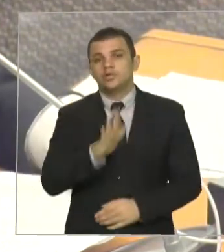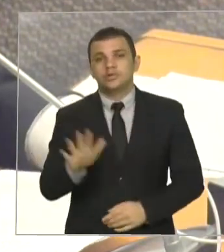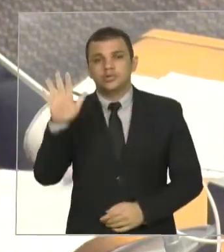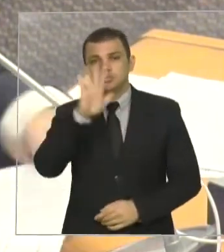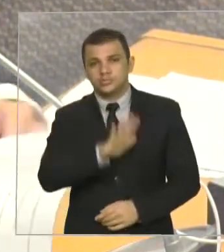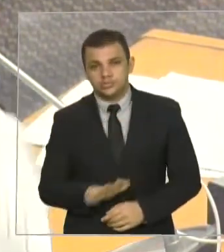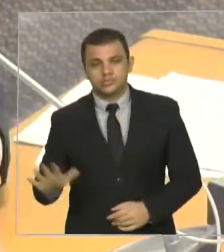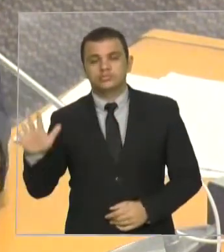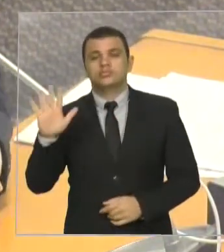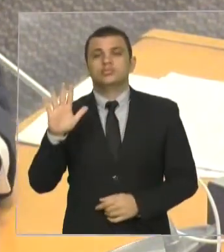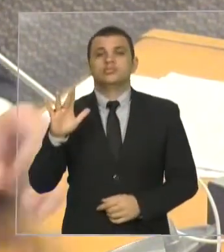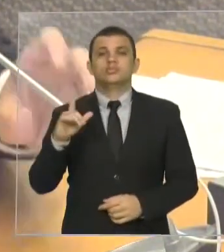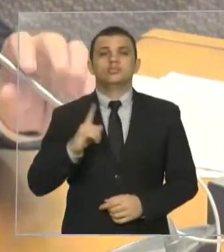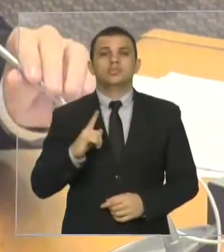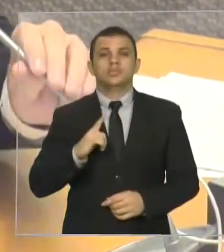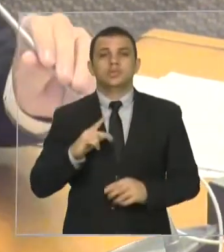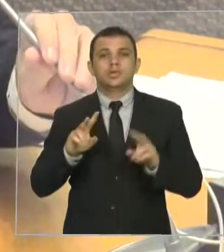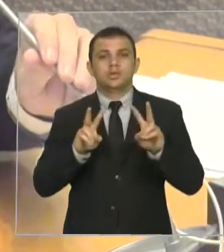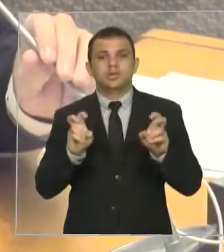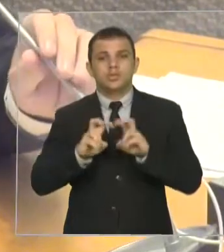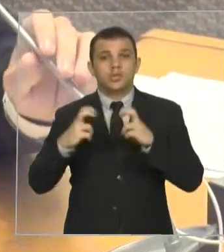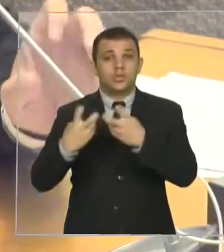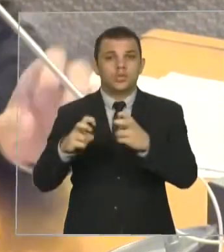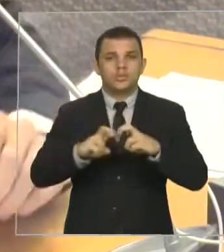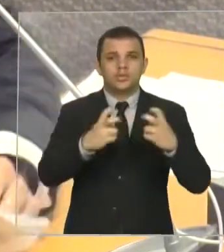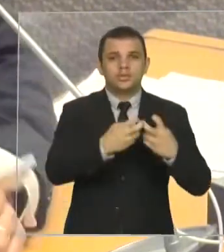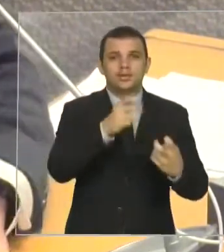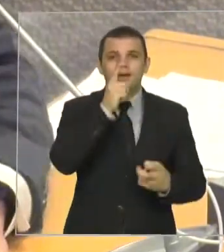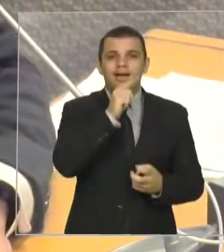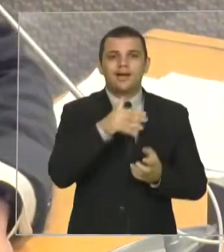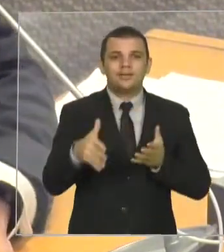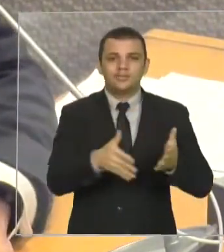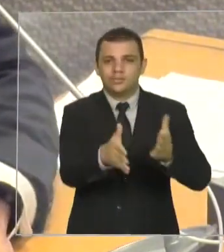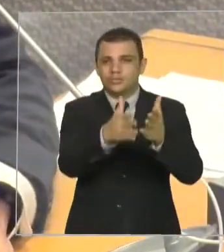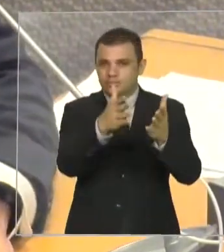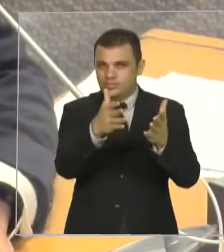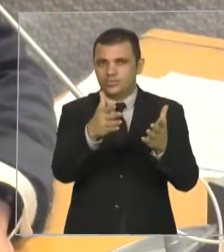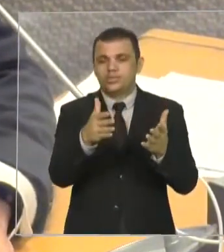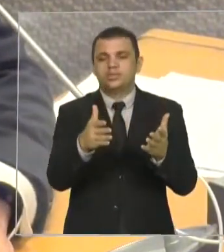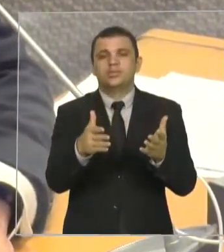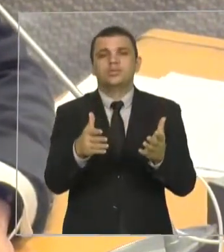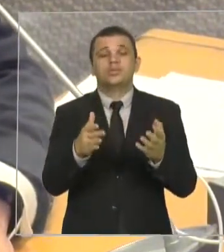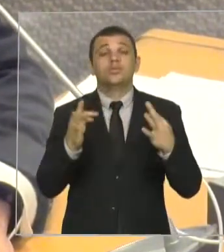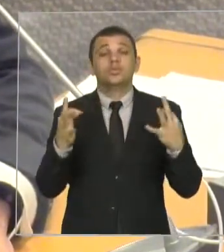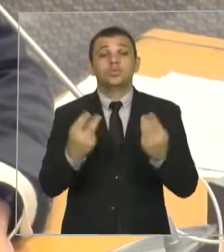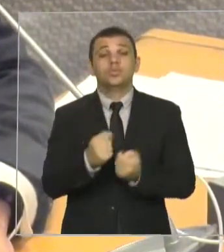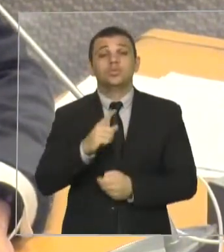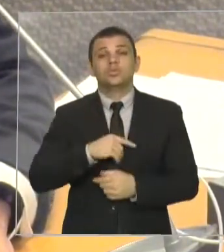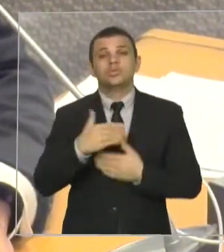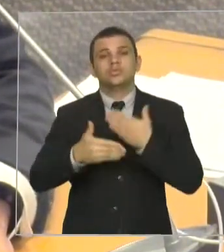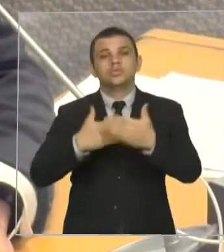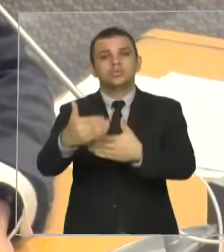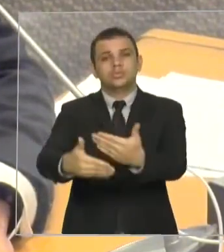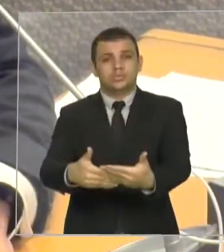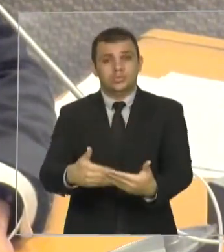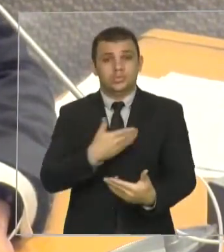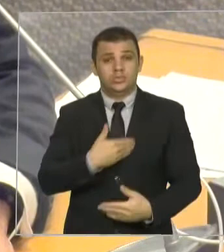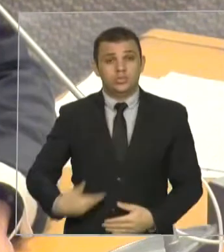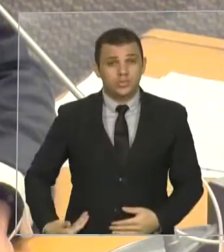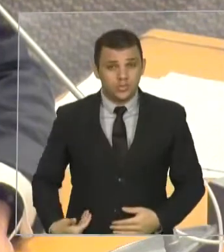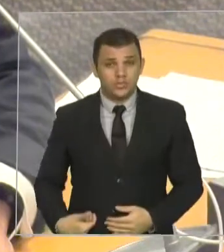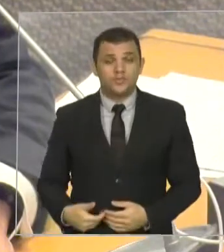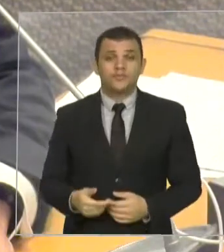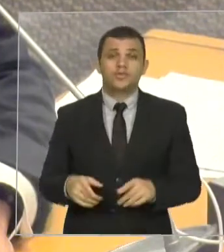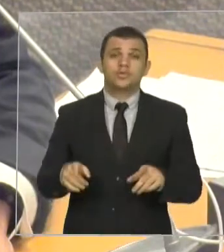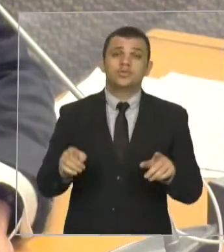Hidrográfica. Esse plano ele vem sendo construído ao longo do tempo. Ele foi construído entre governo e sociedade civil. O que o